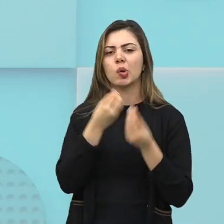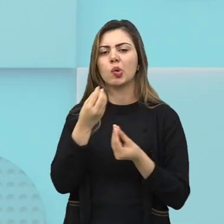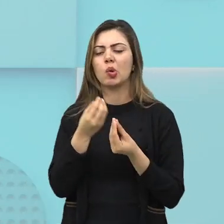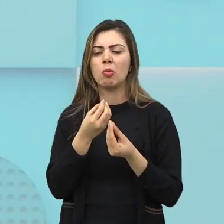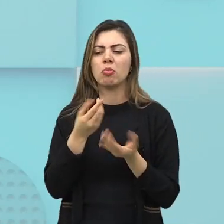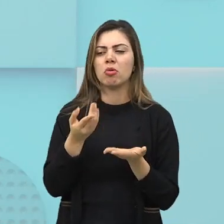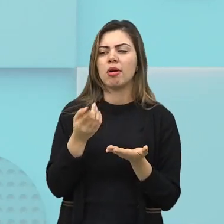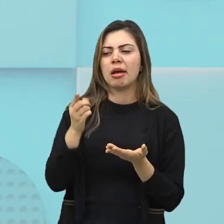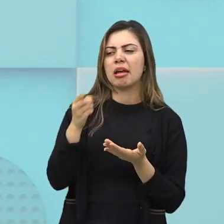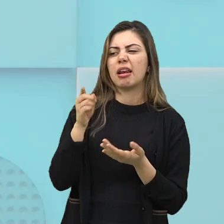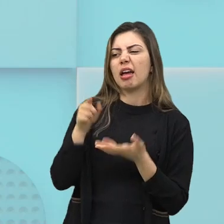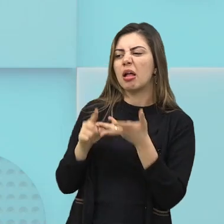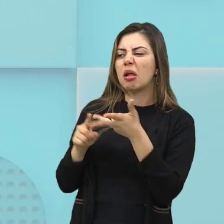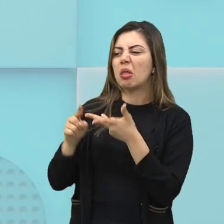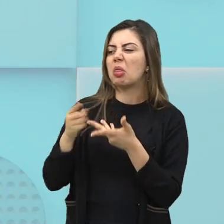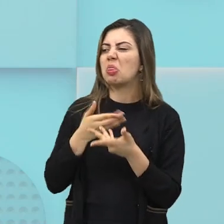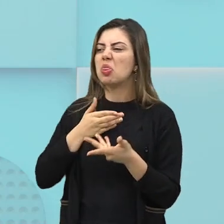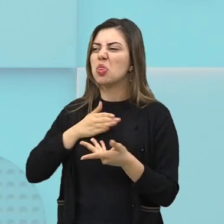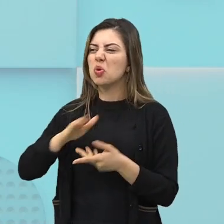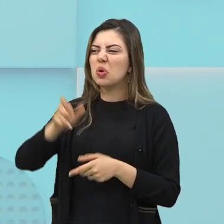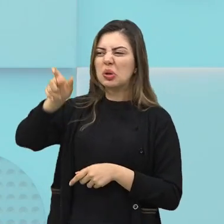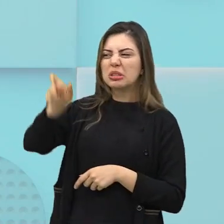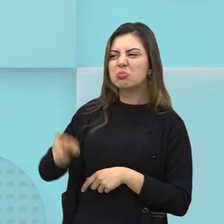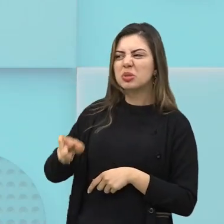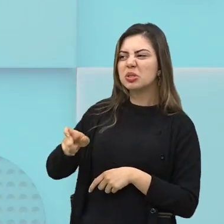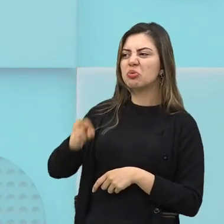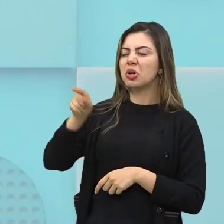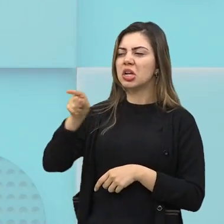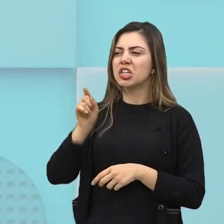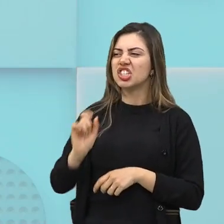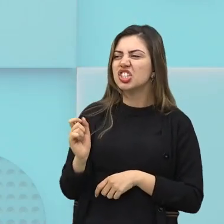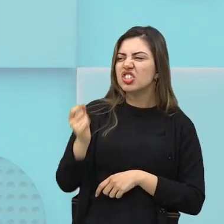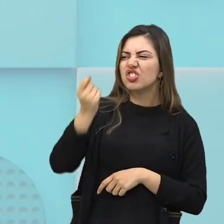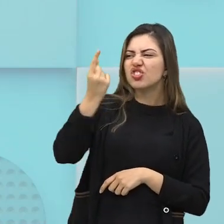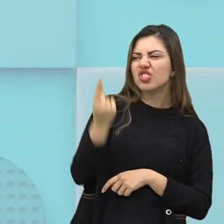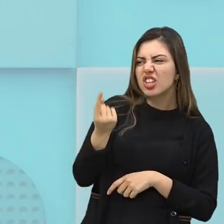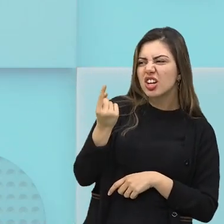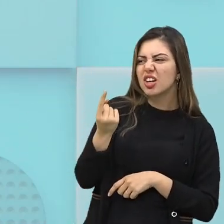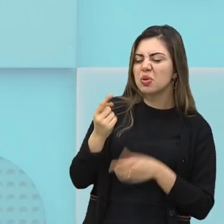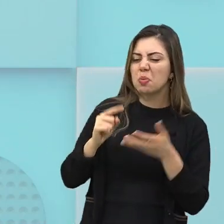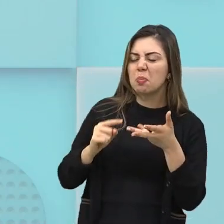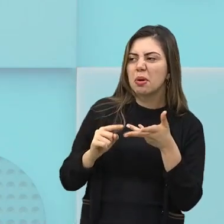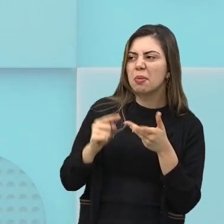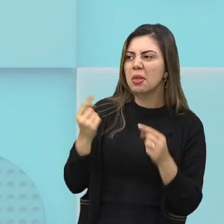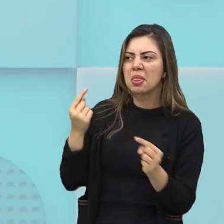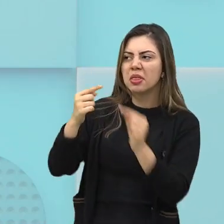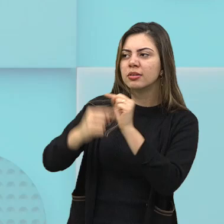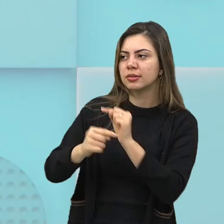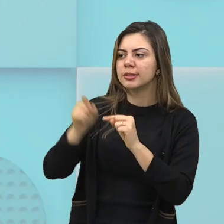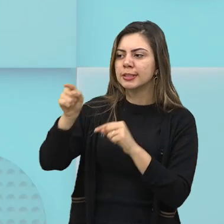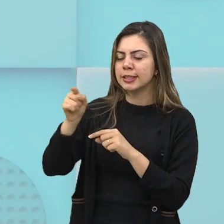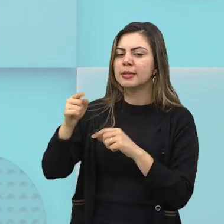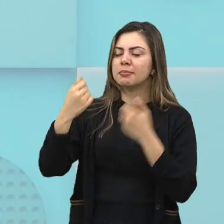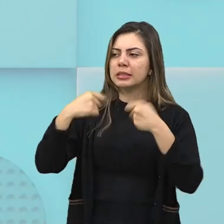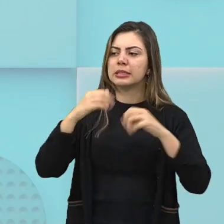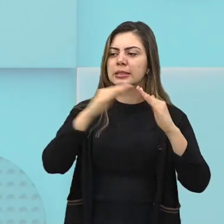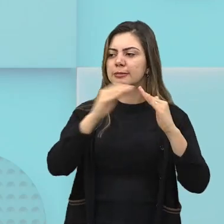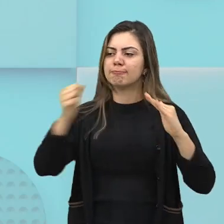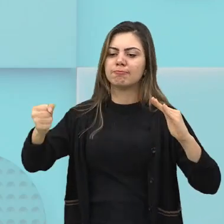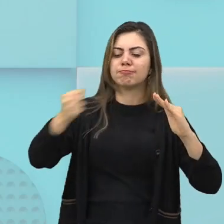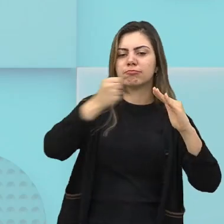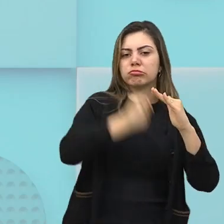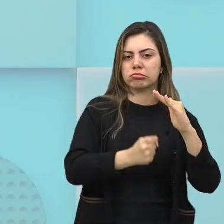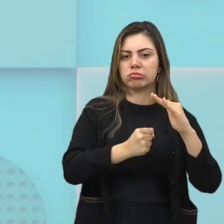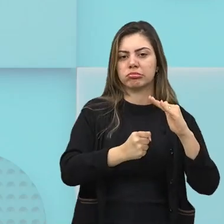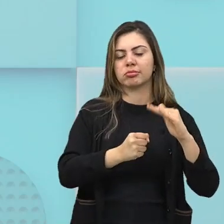a internação de qualquer comportamento que ele considere, né, desviante.